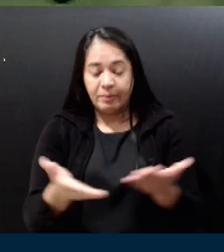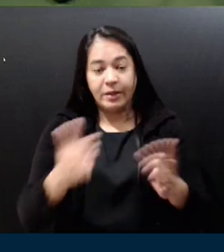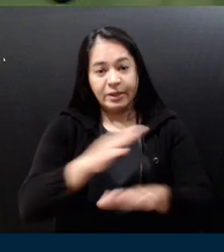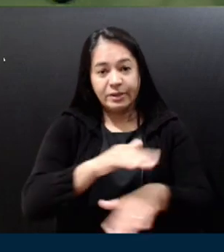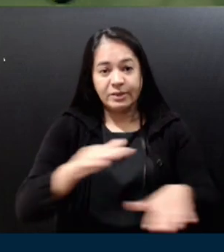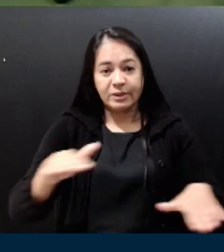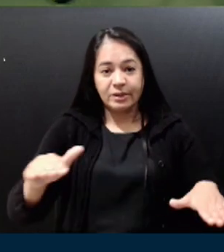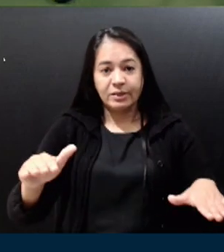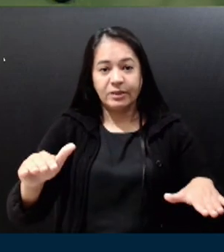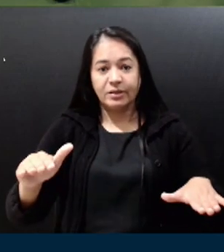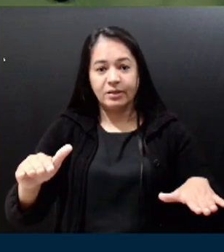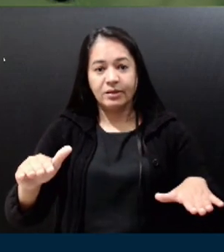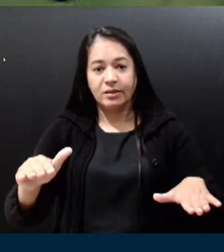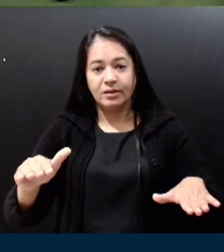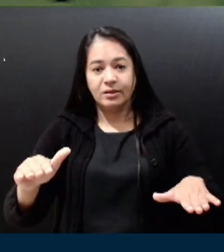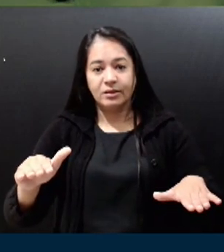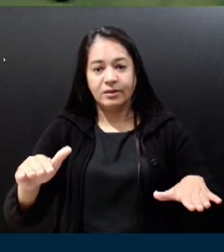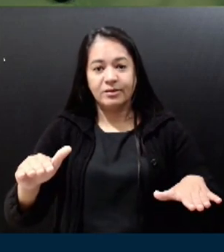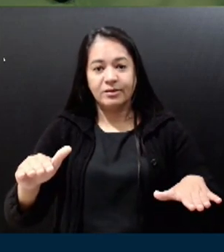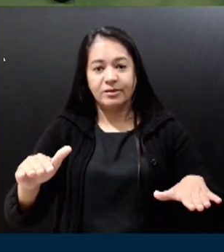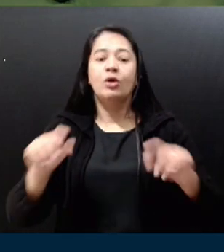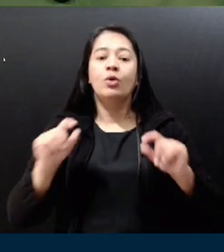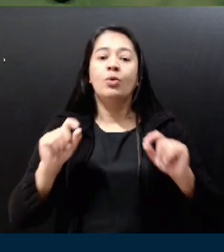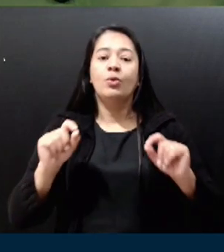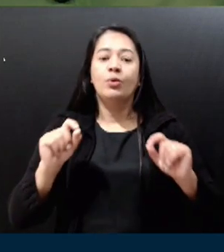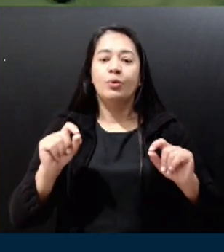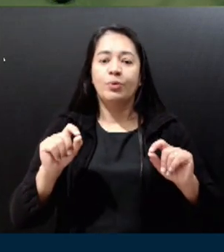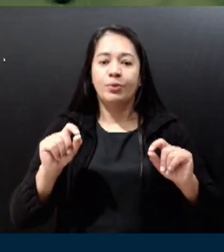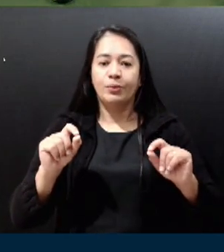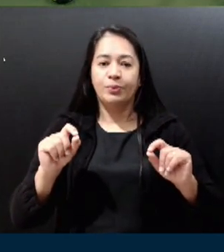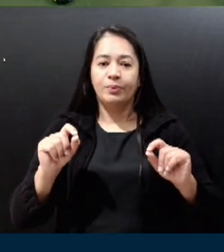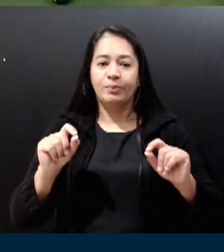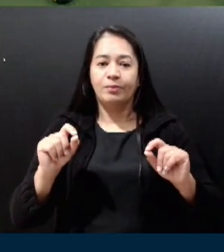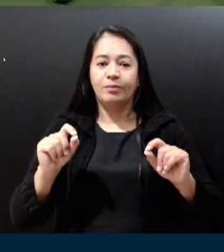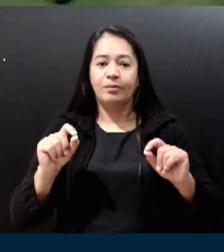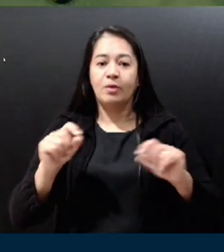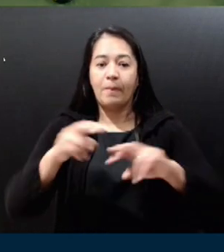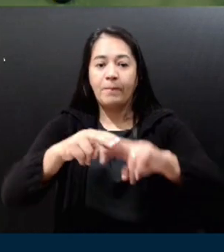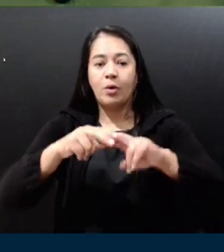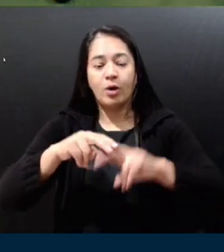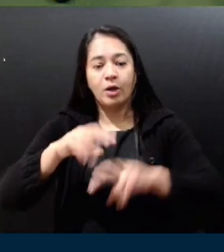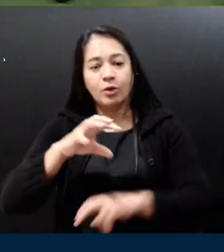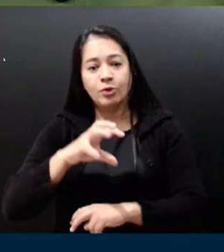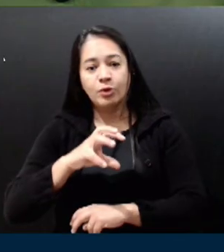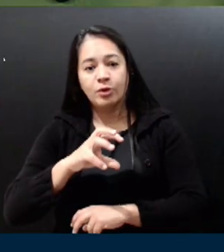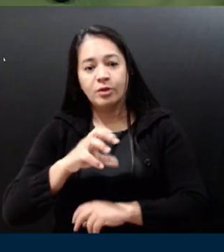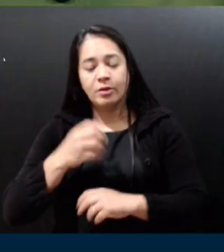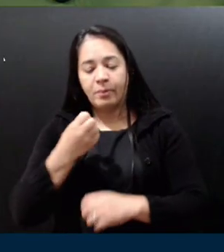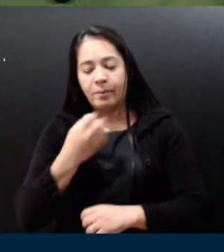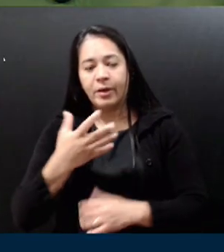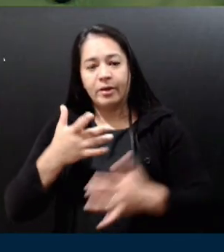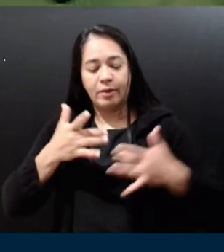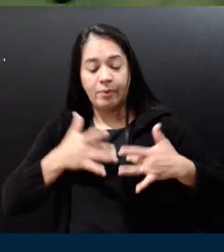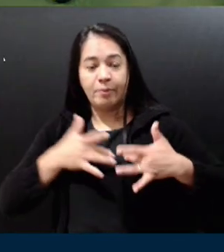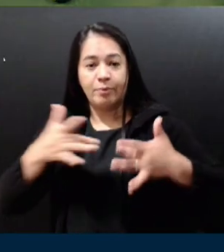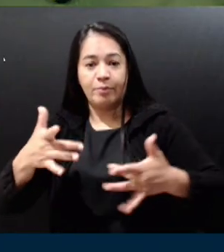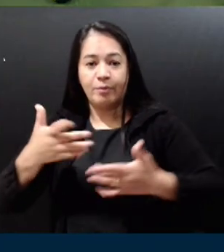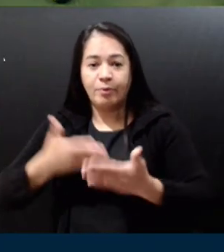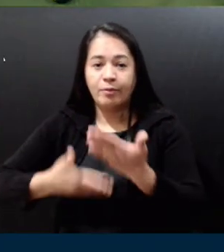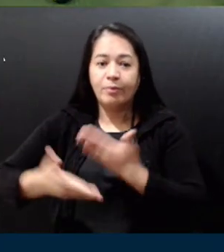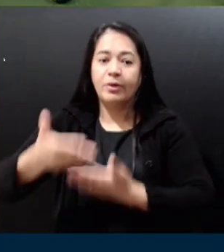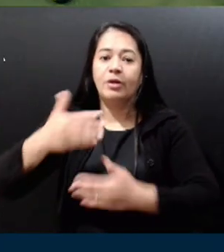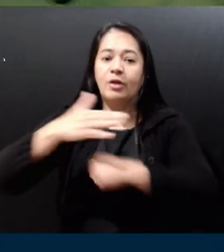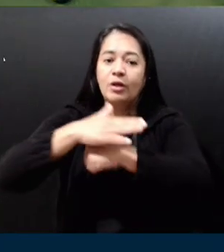criança que é pelo bem, é pela solidariedade, é pelo carinho, é pelos afetos que constrói